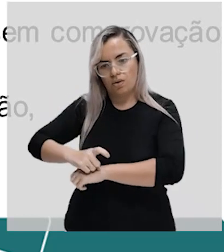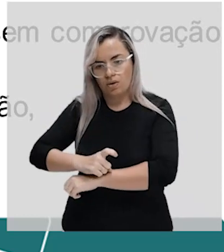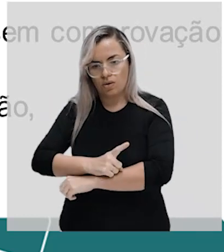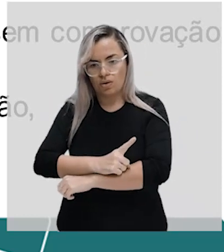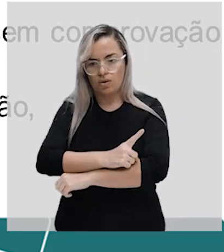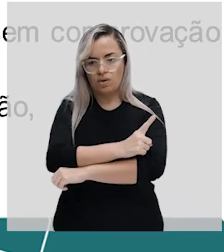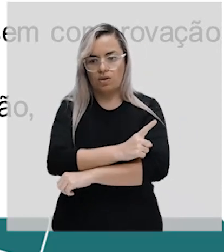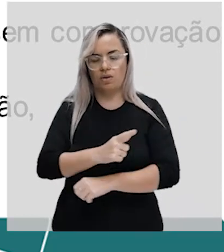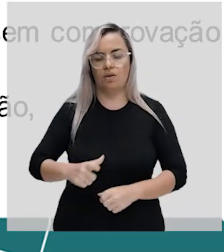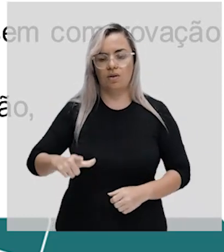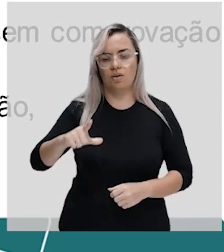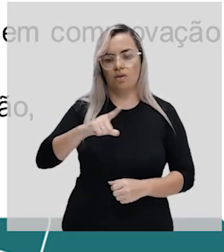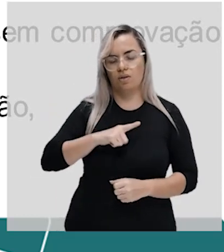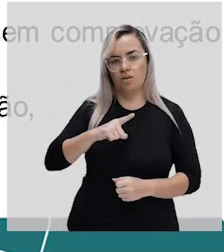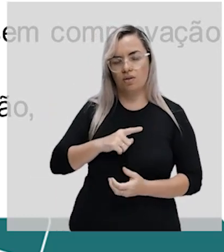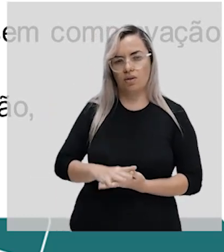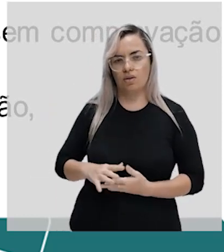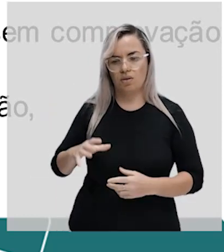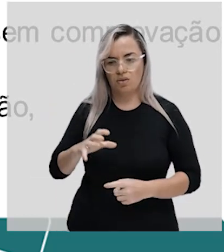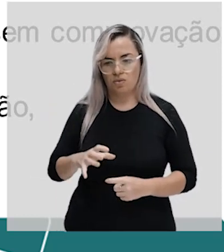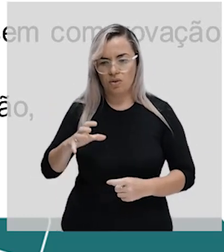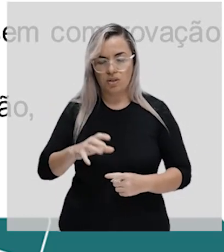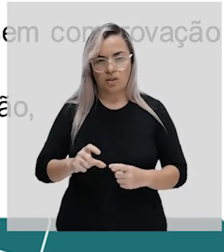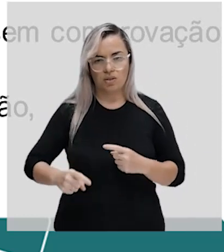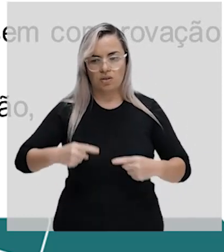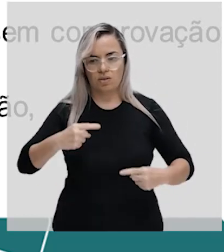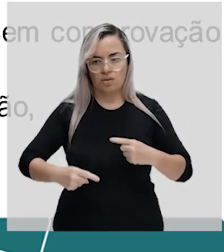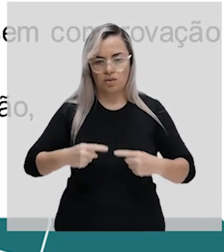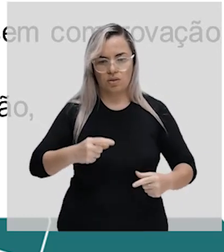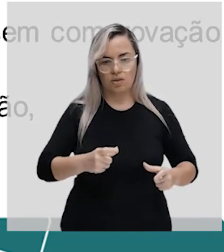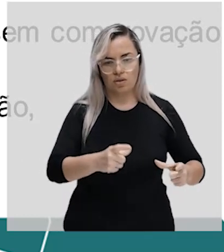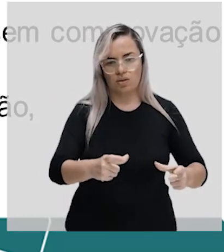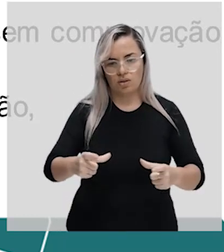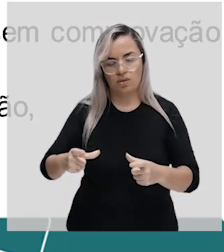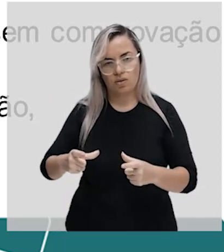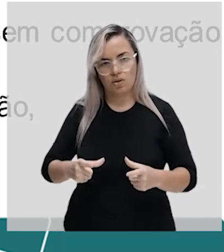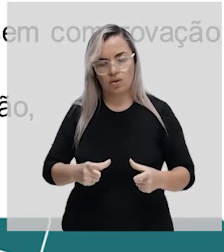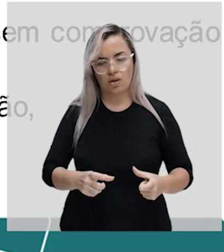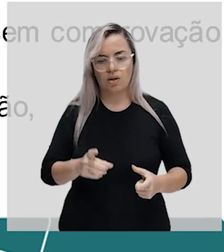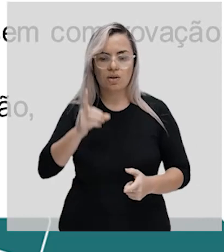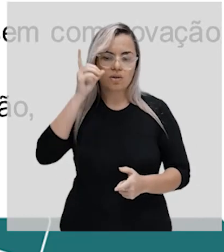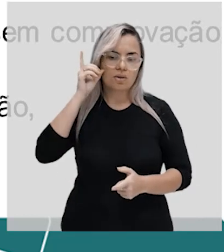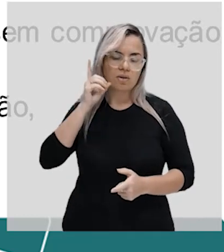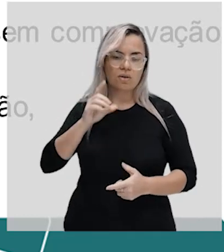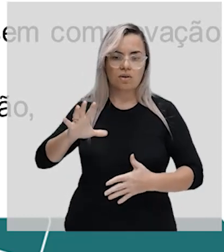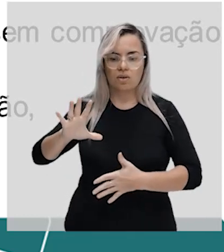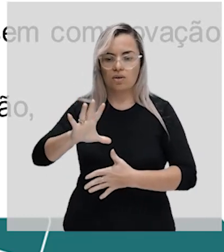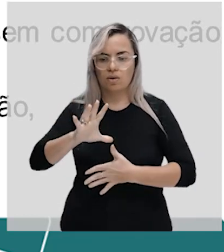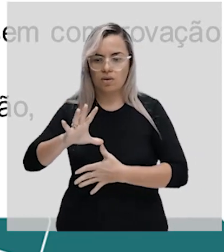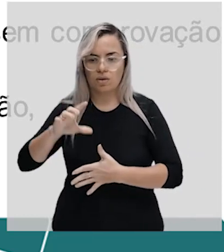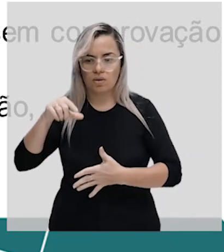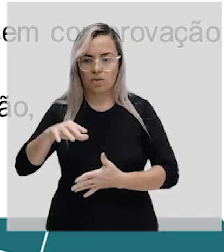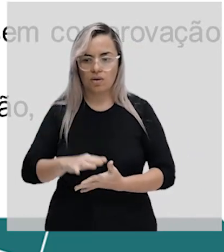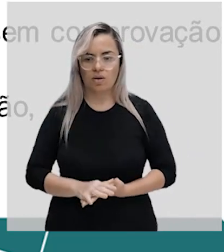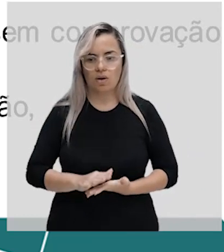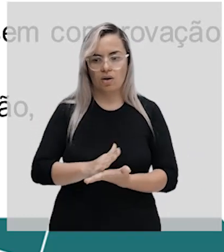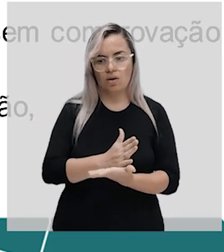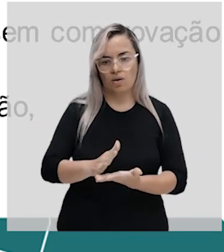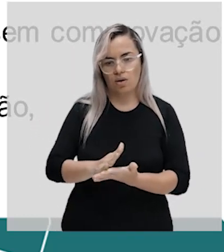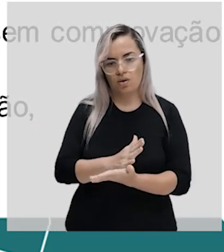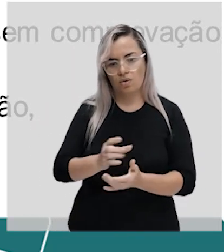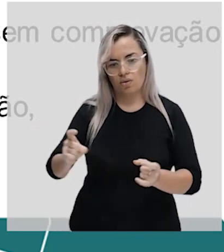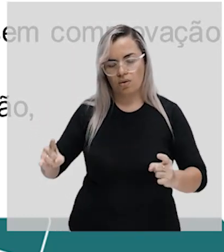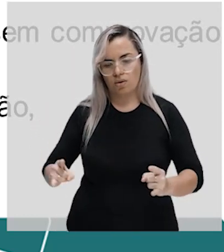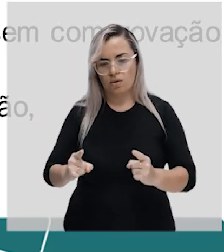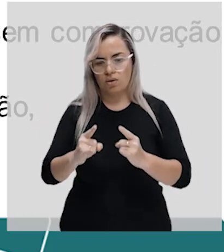tem provocado debates em certos locais dos Estados Unidos da América, com algumas entidades contestando seu